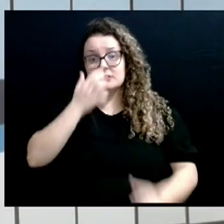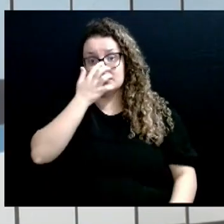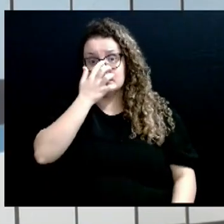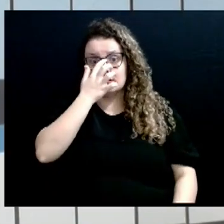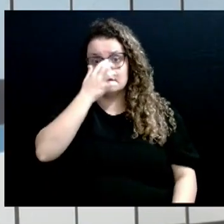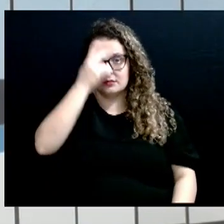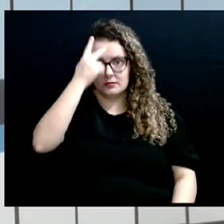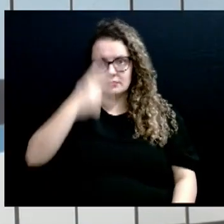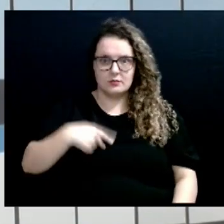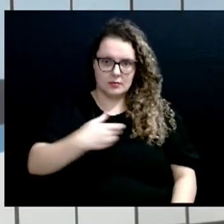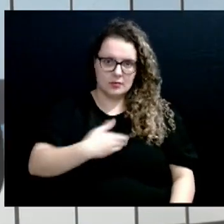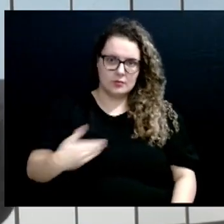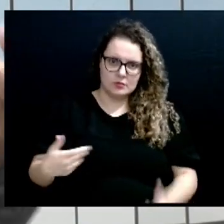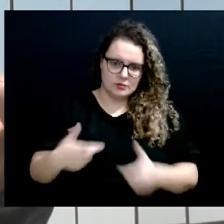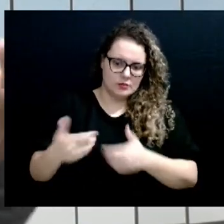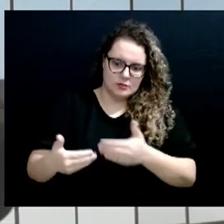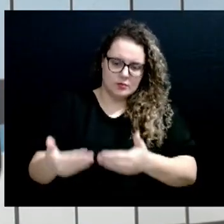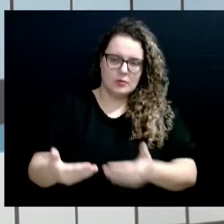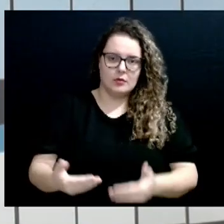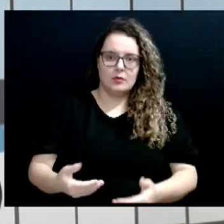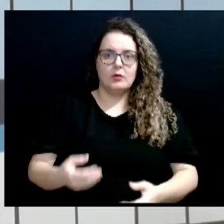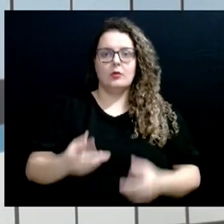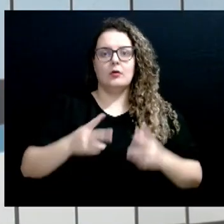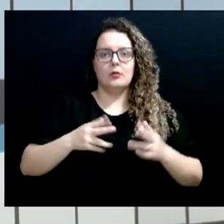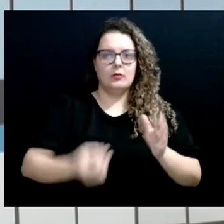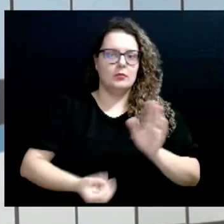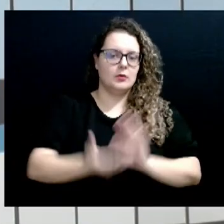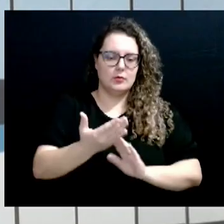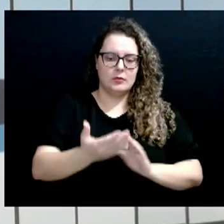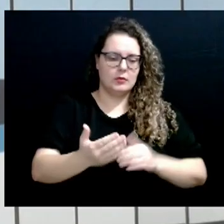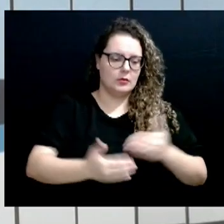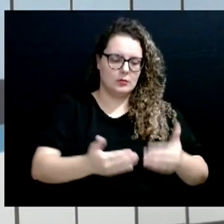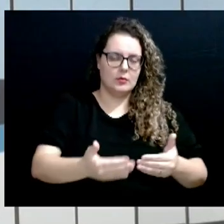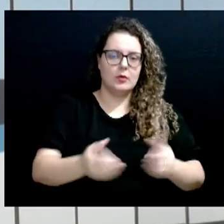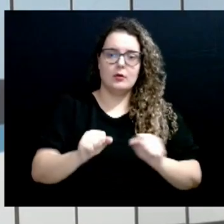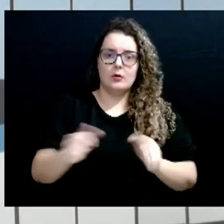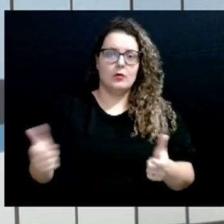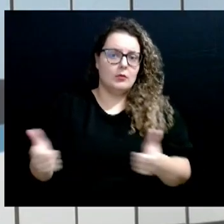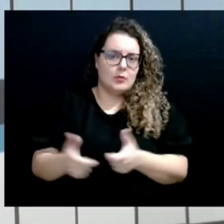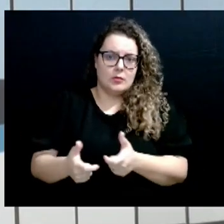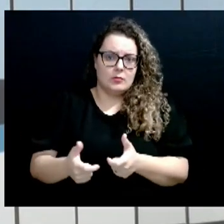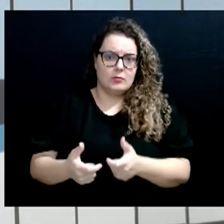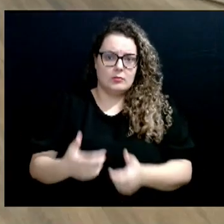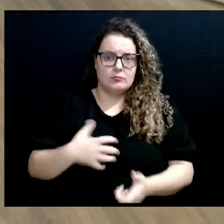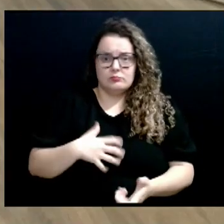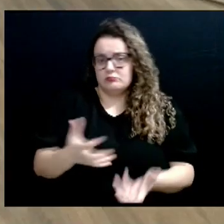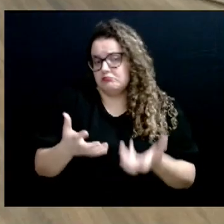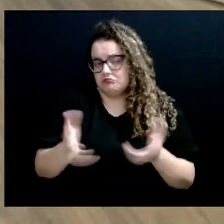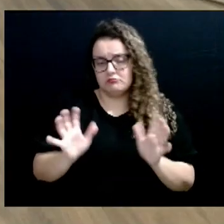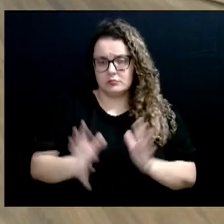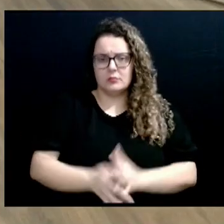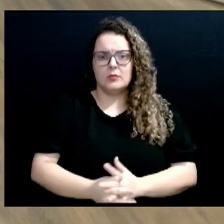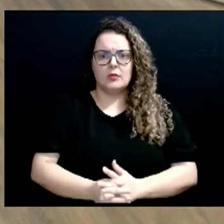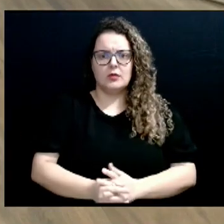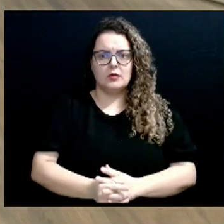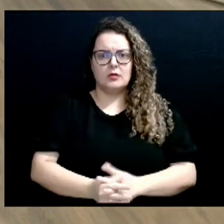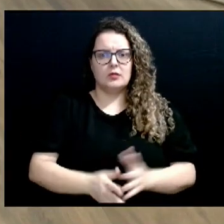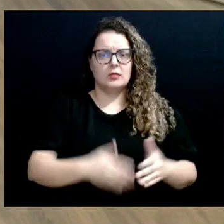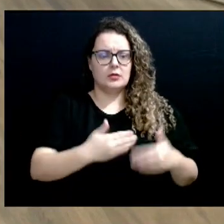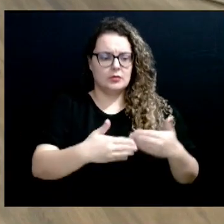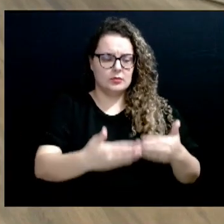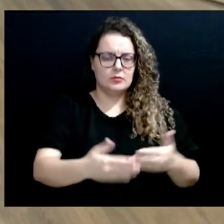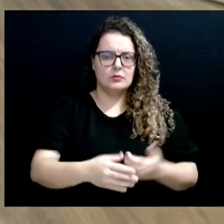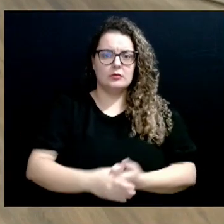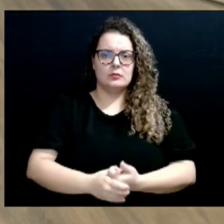processo. Da mesma forma que ele criou esse processo, ele pode reduzir o processo da forma que ele quiser. Talvez esse processo precisaria de uma